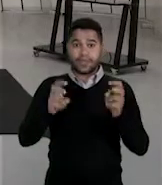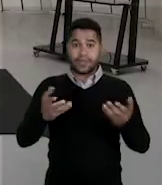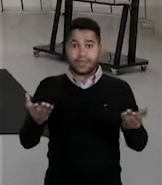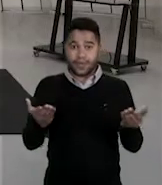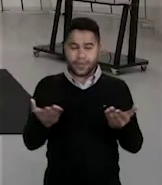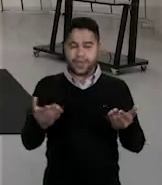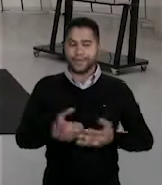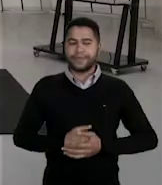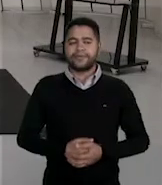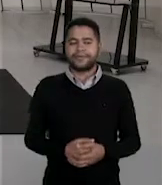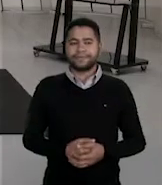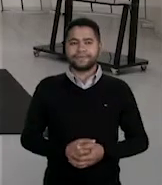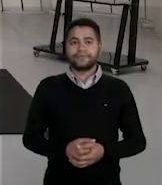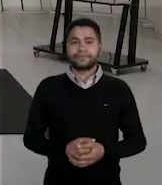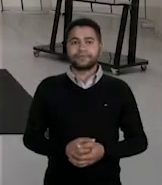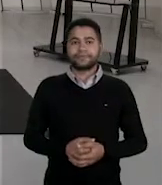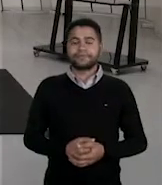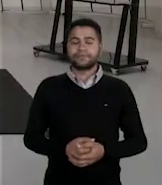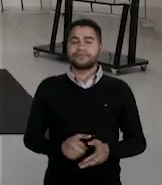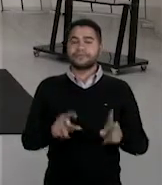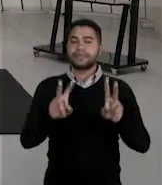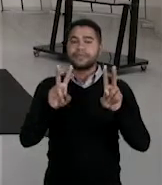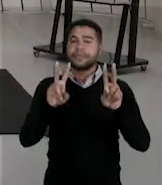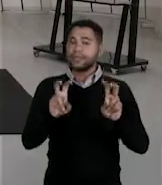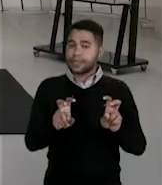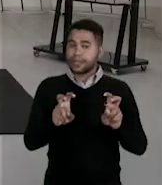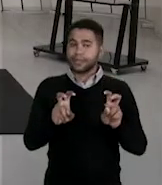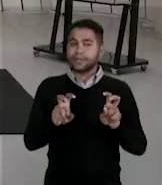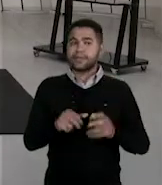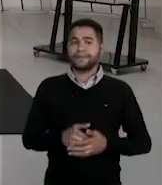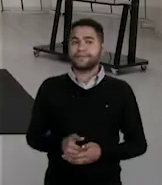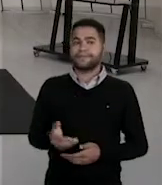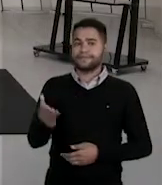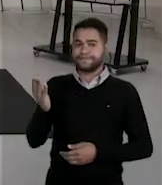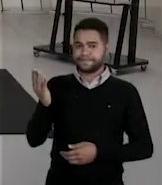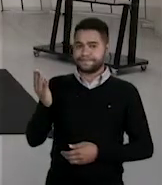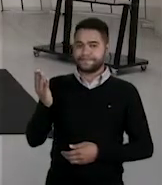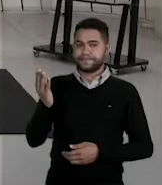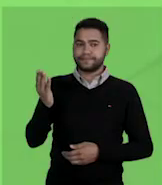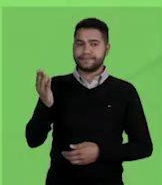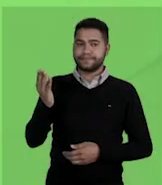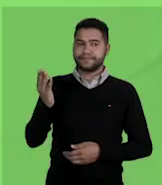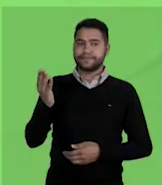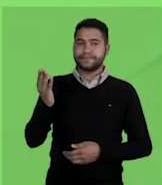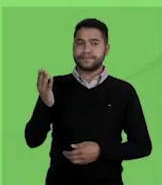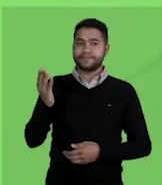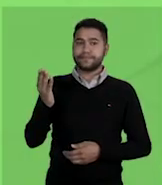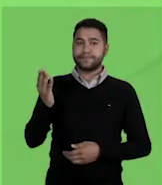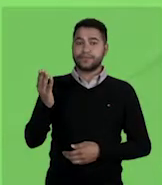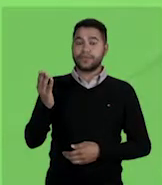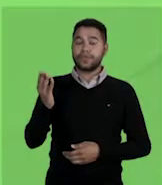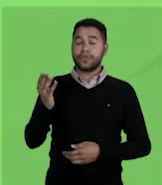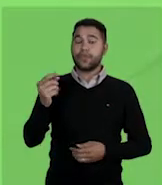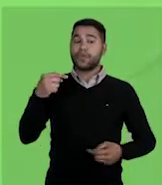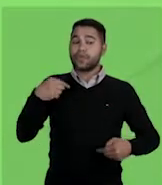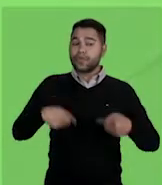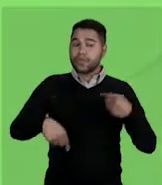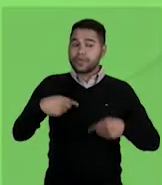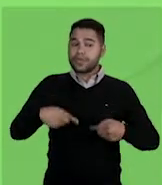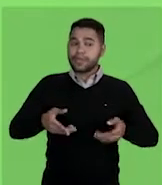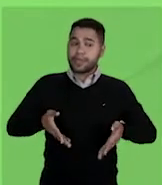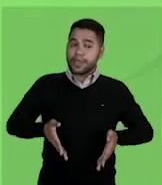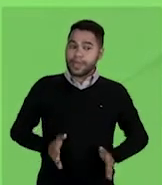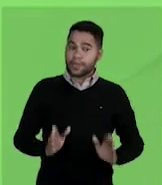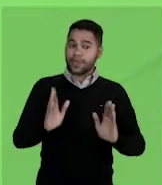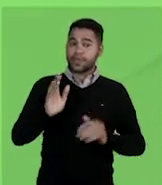hoje. E o tema da nossa aula de hoje é sobre o sistema reprodutor